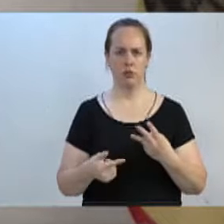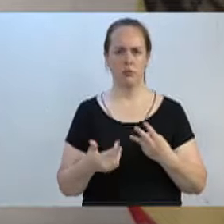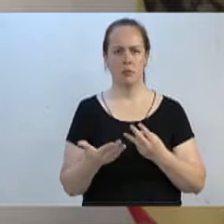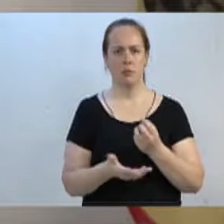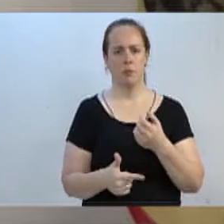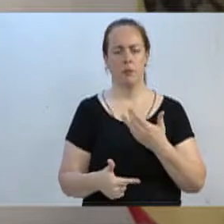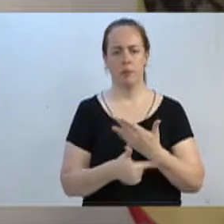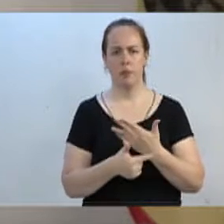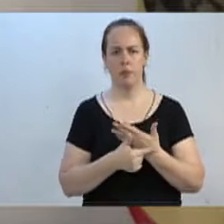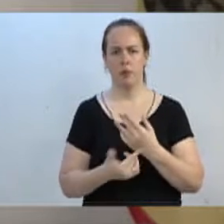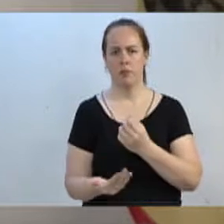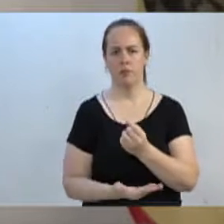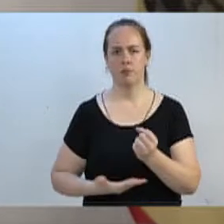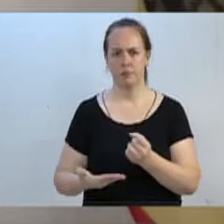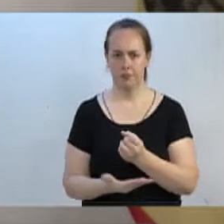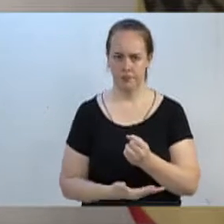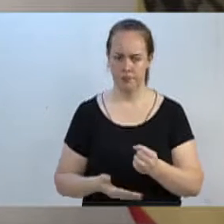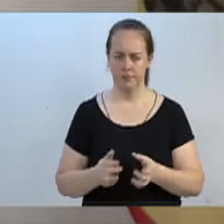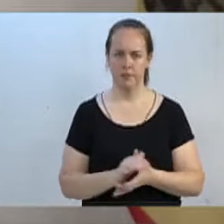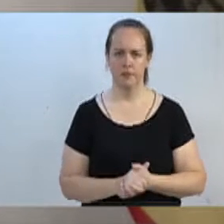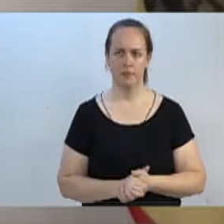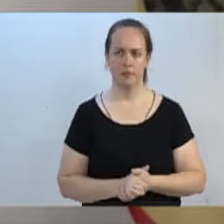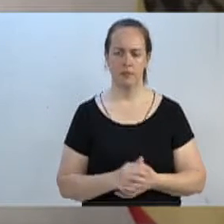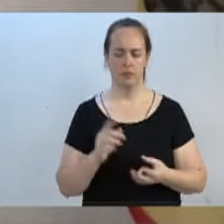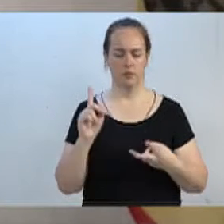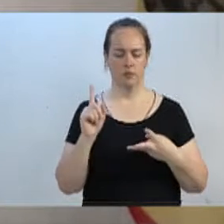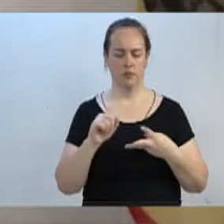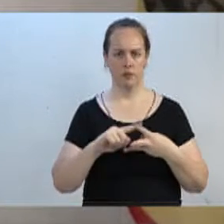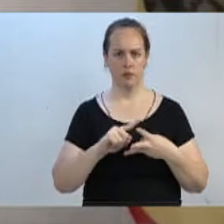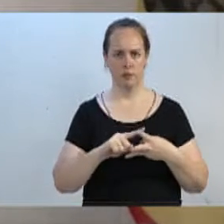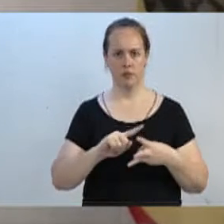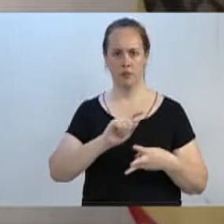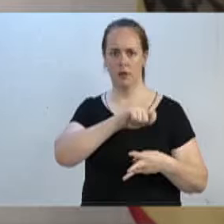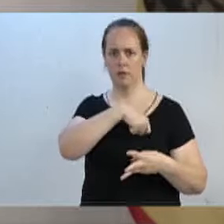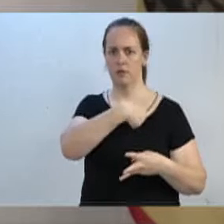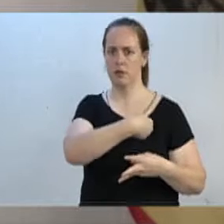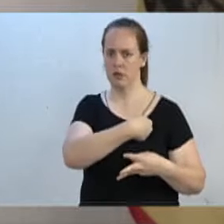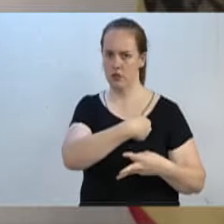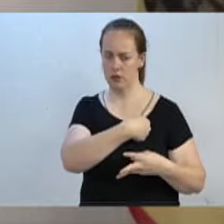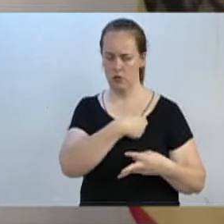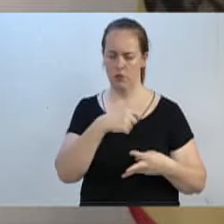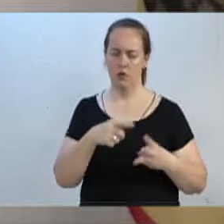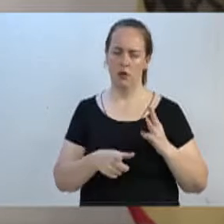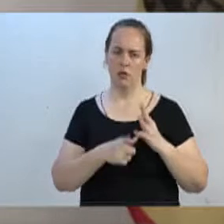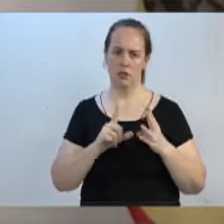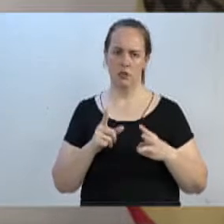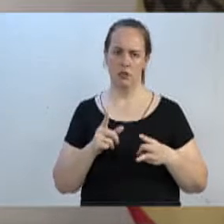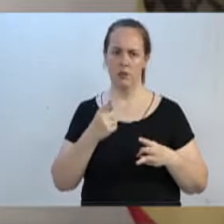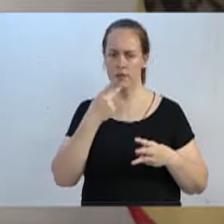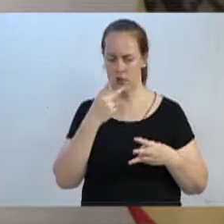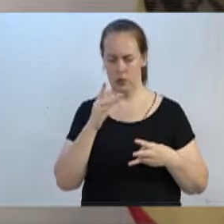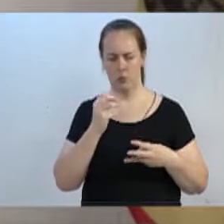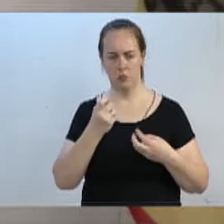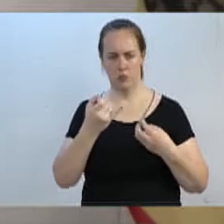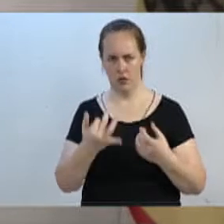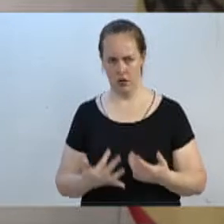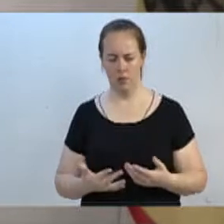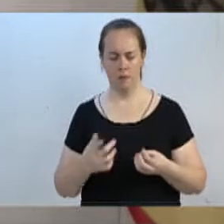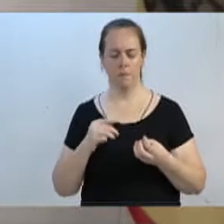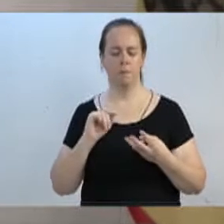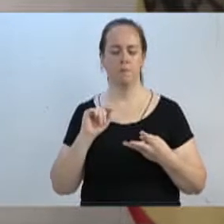fundamentais. É a vertente da fiscalização, a que se referiu o vereador Adriano ainda há